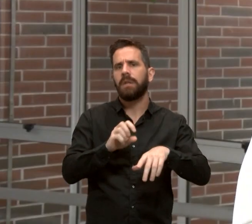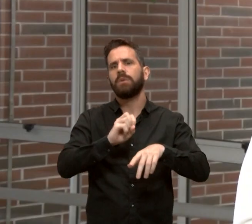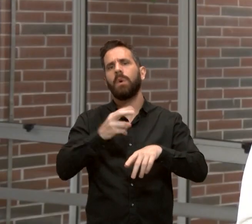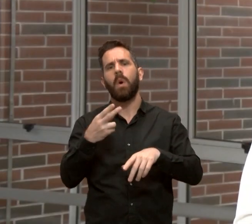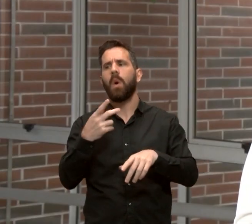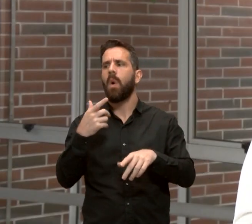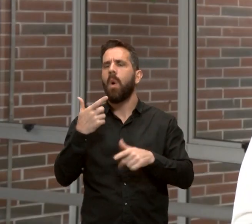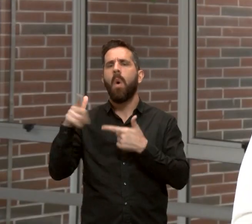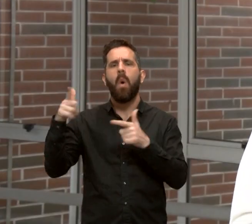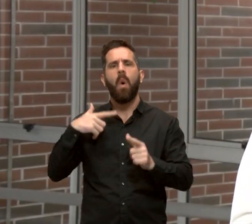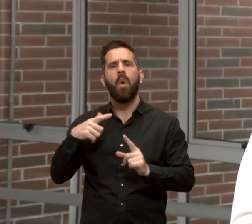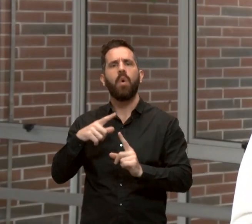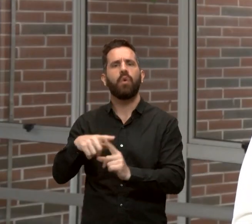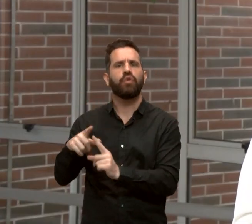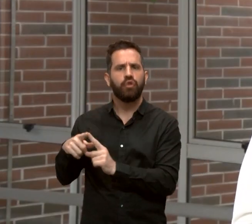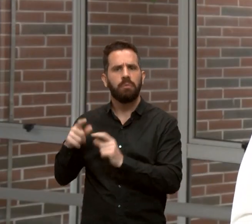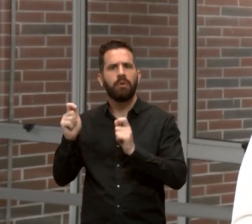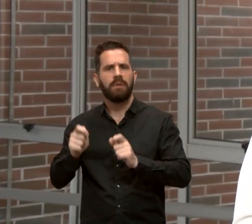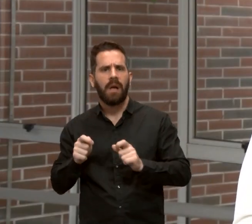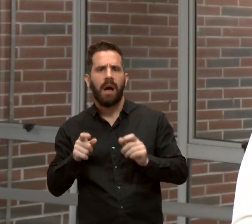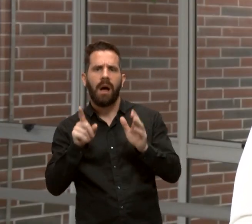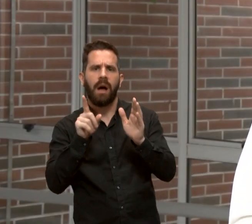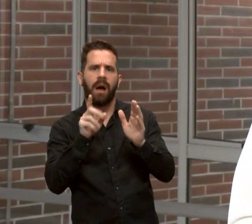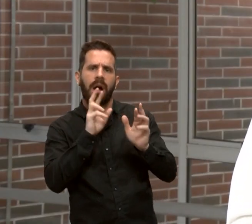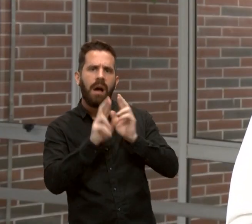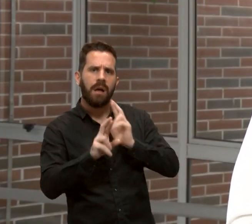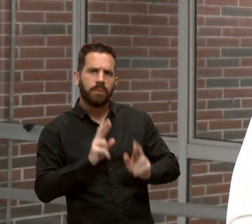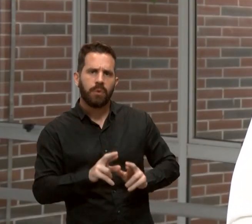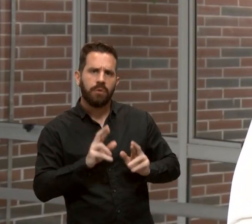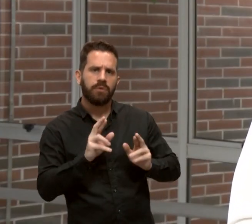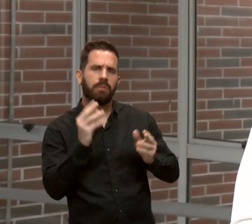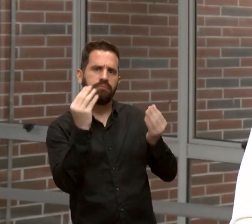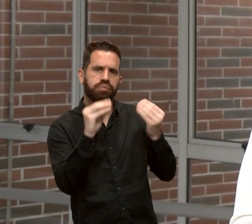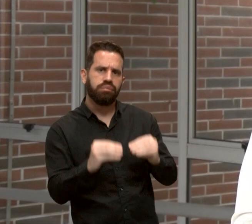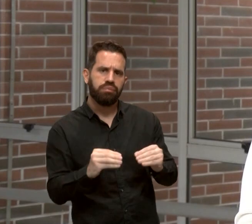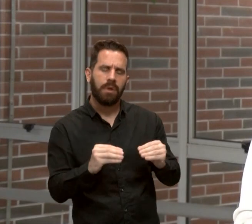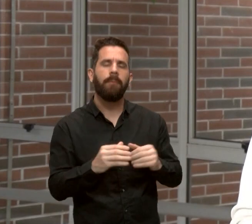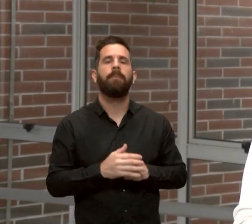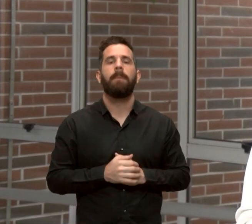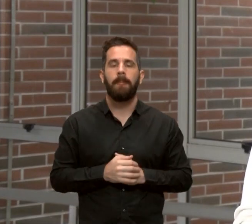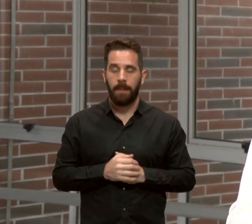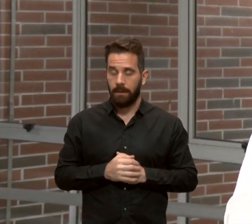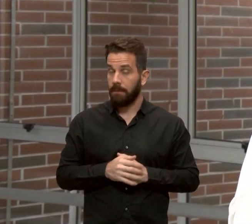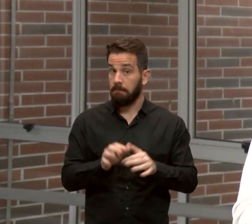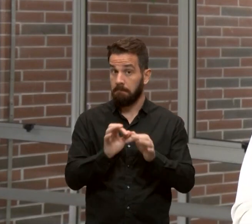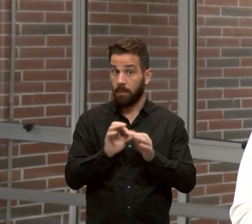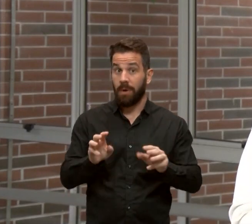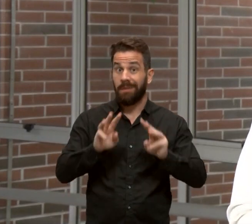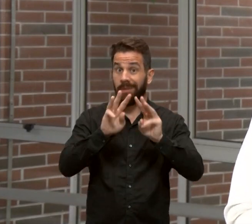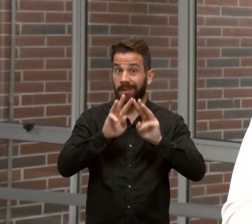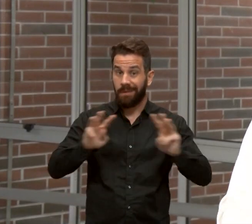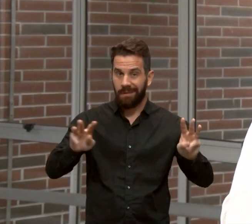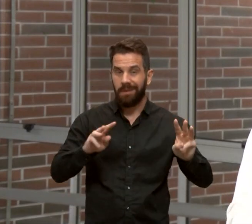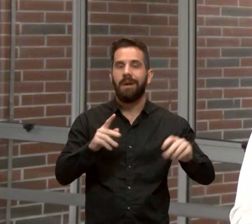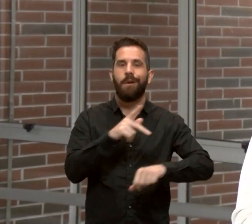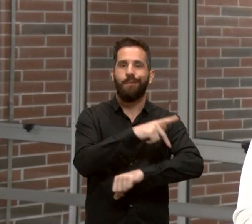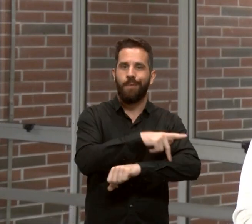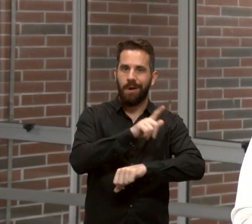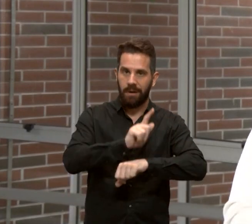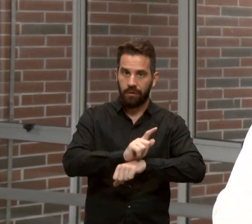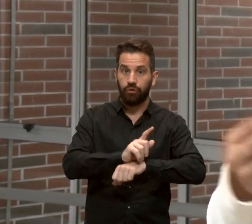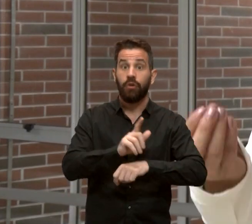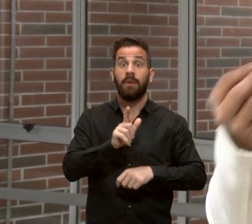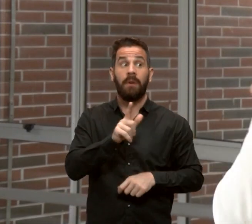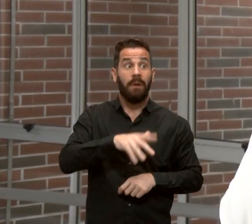isso? Então, este formulário ele está disponível na página da Prograde, então todos aqueles estudantes que já passaram pelo estágio, ou estão cursando